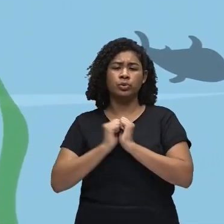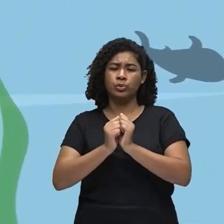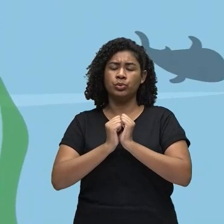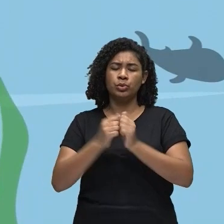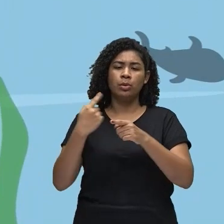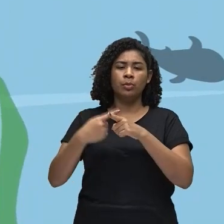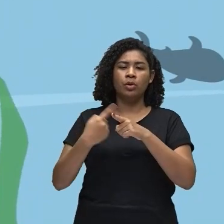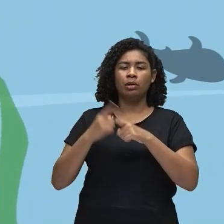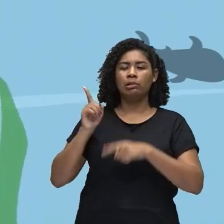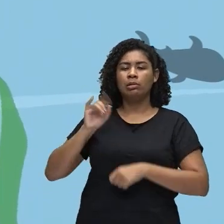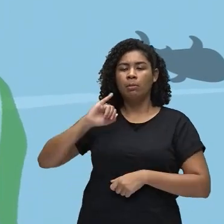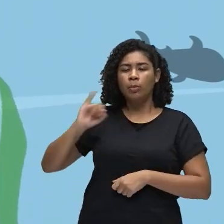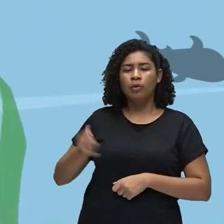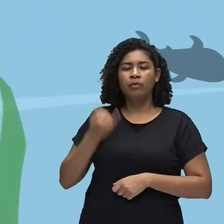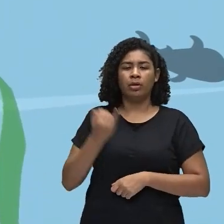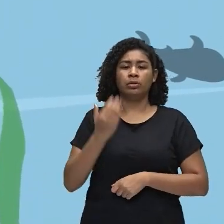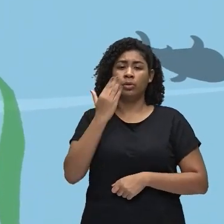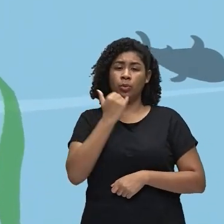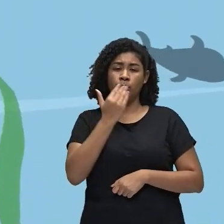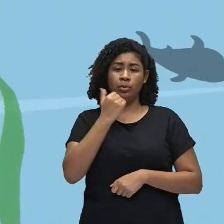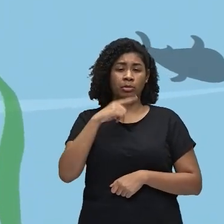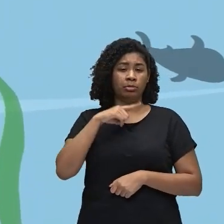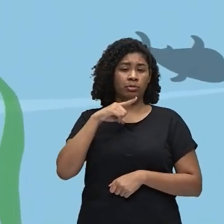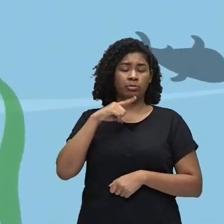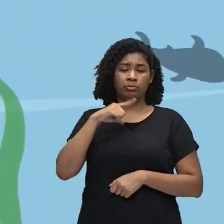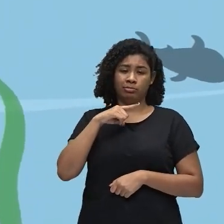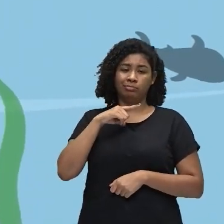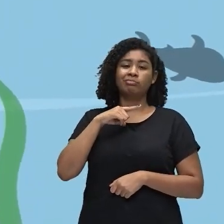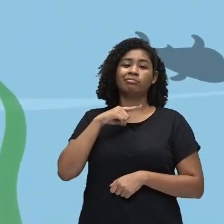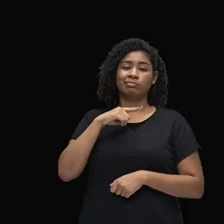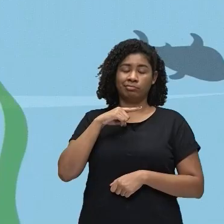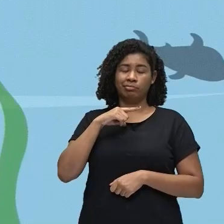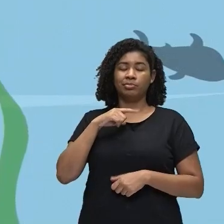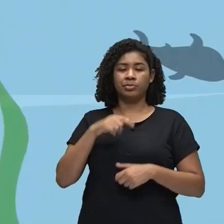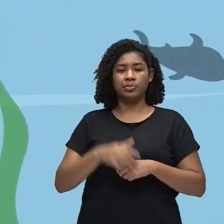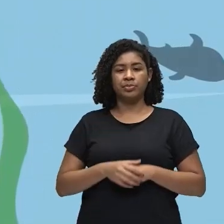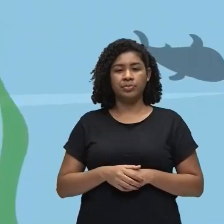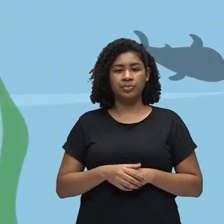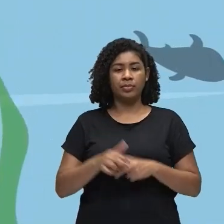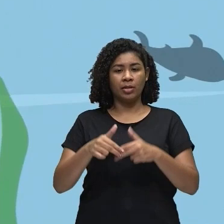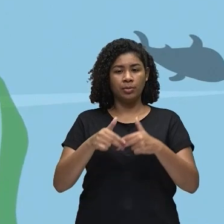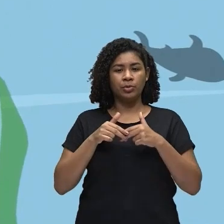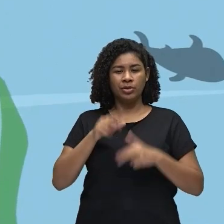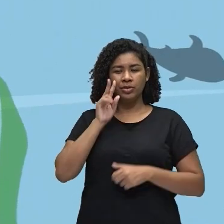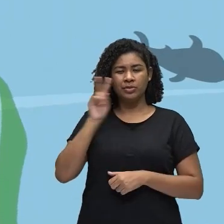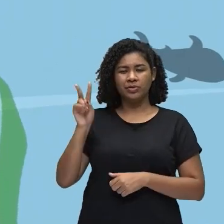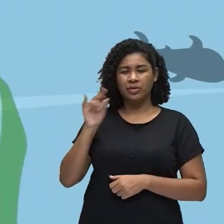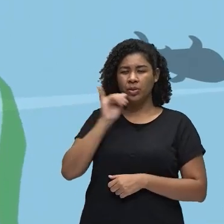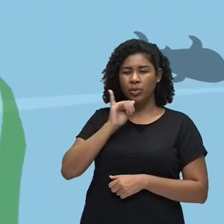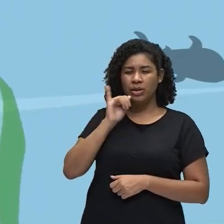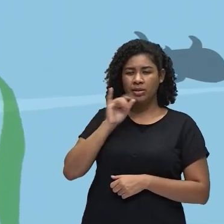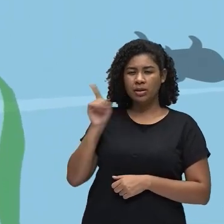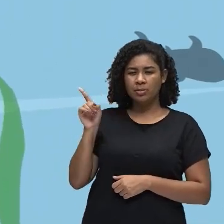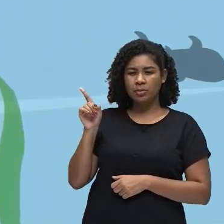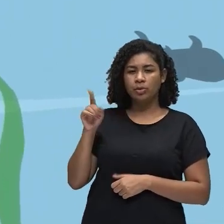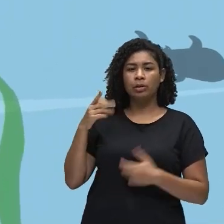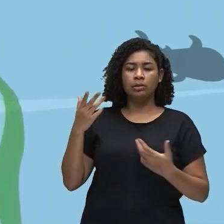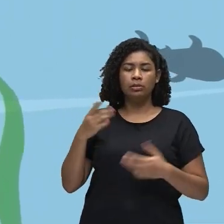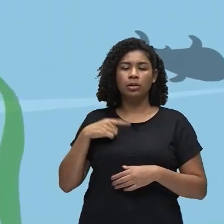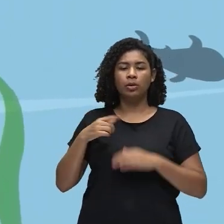de restos de alimentos. Nesse exemplo, quando o tubarão